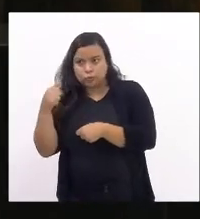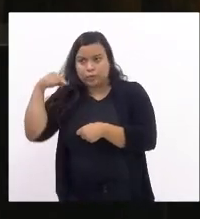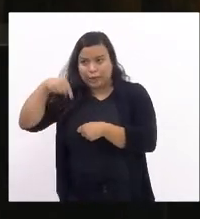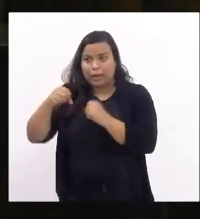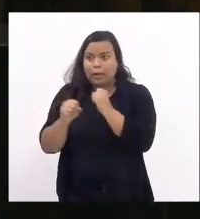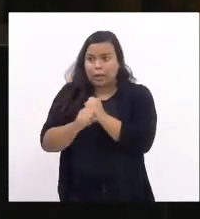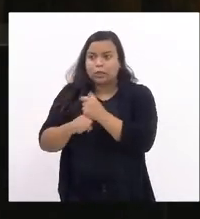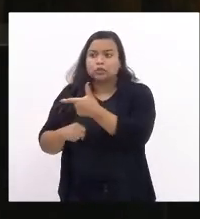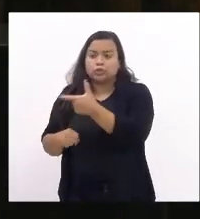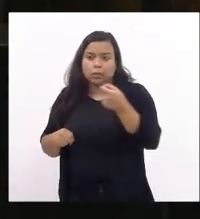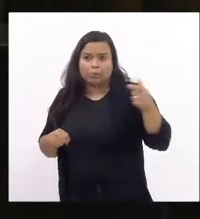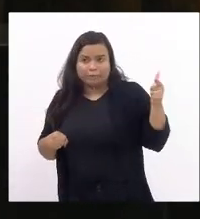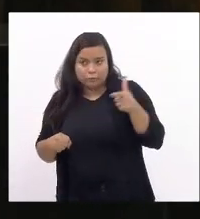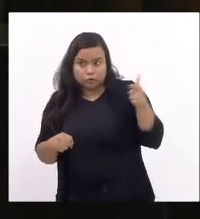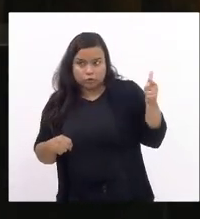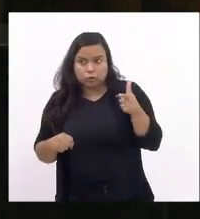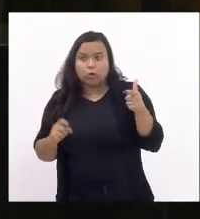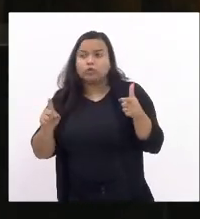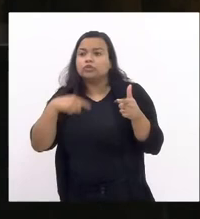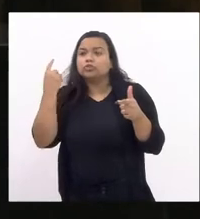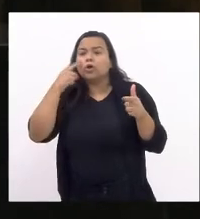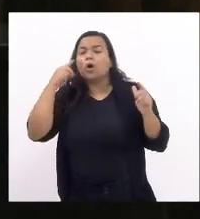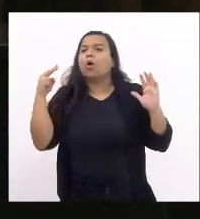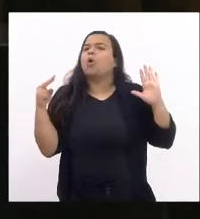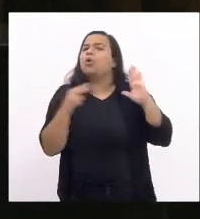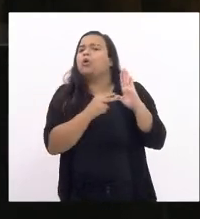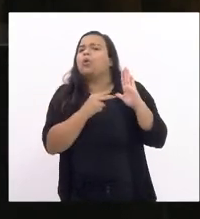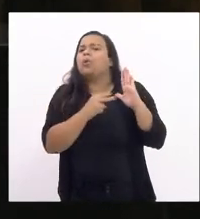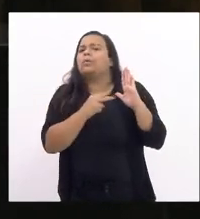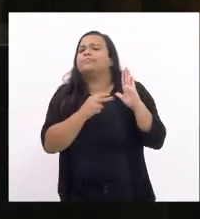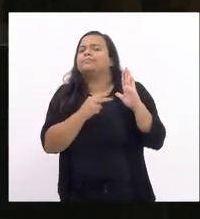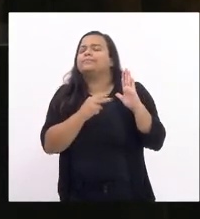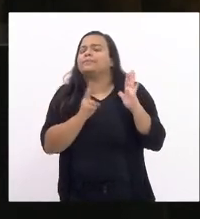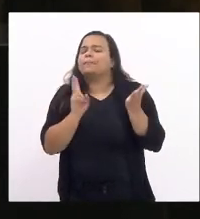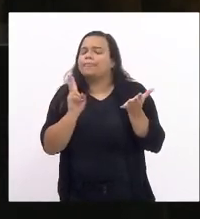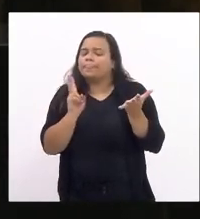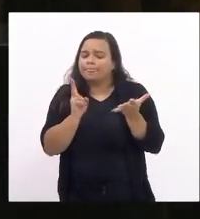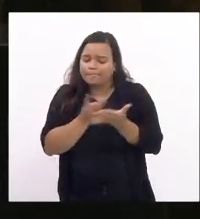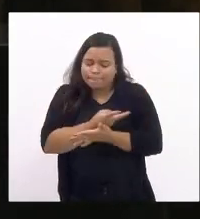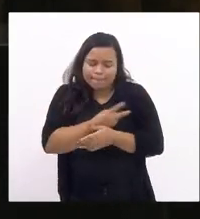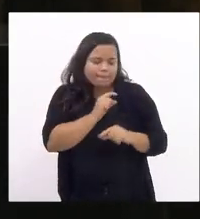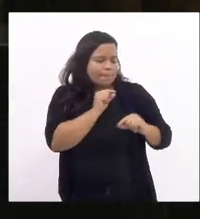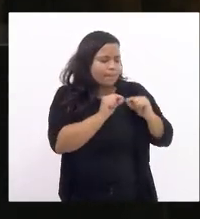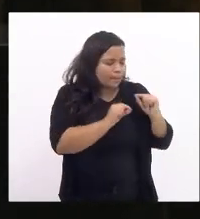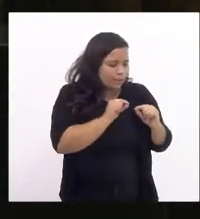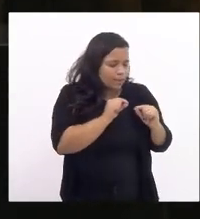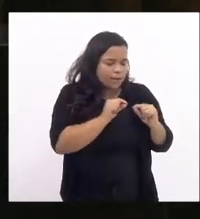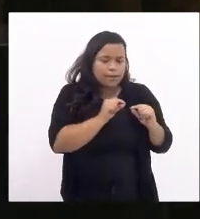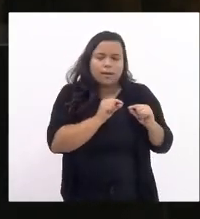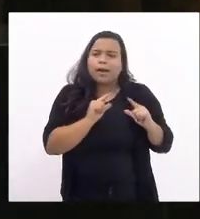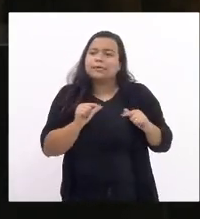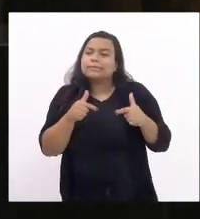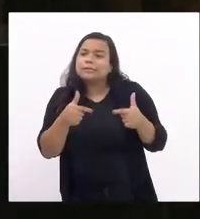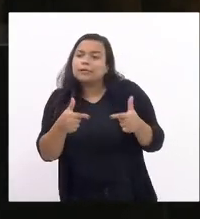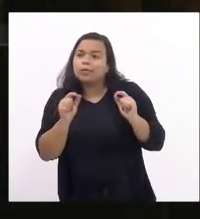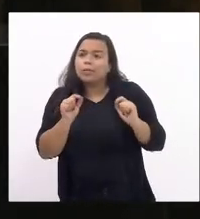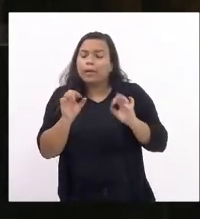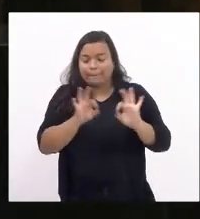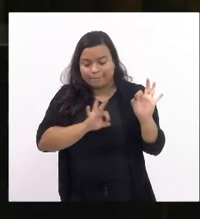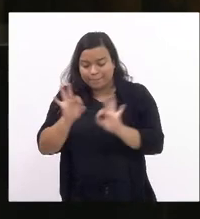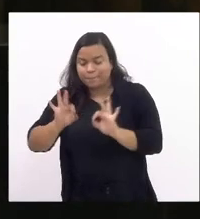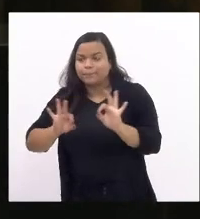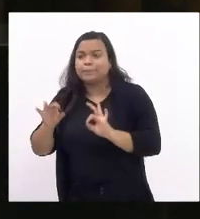foram esses dois anos que a gente olhou aquilo que foi executado e aquilo que está sendo planejado para